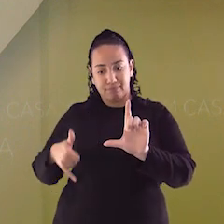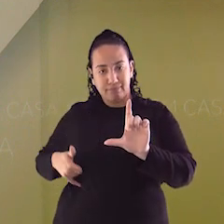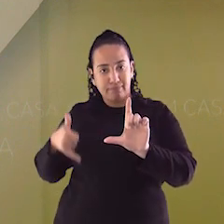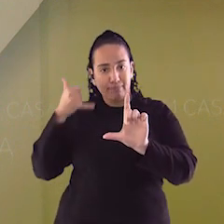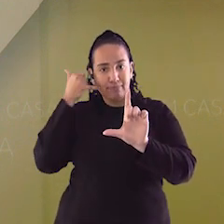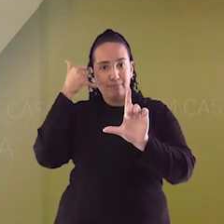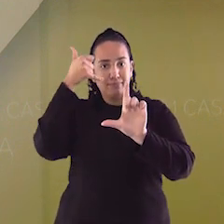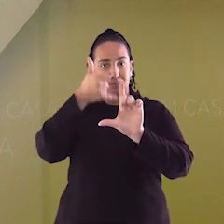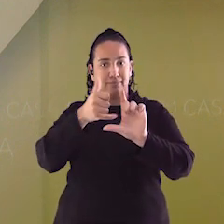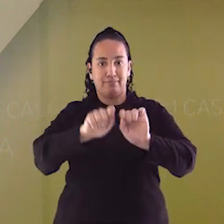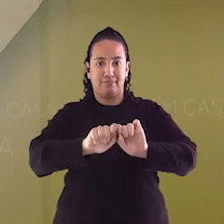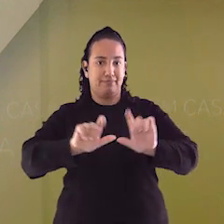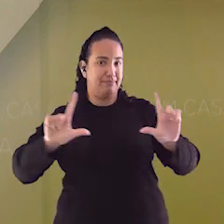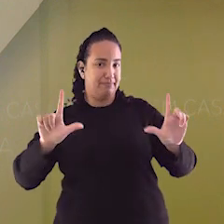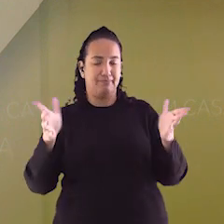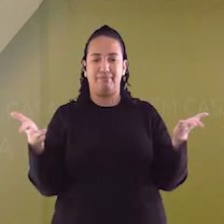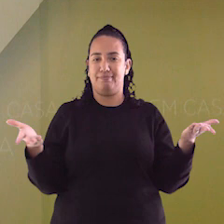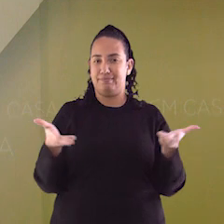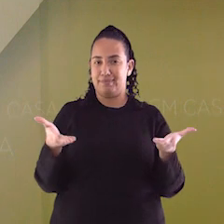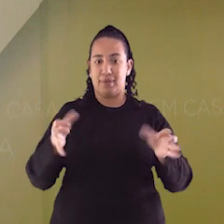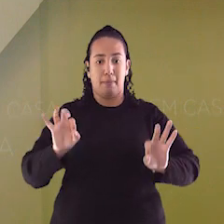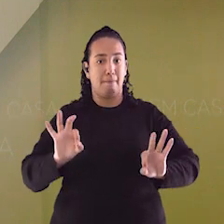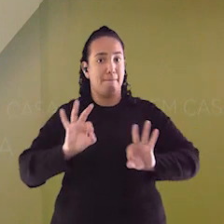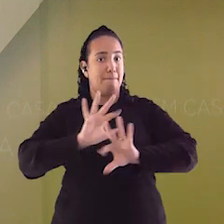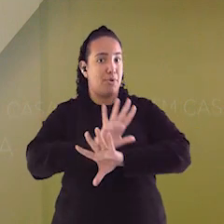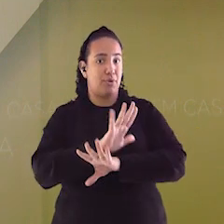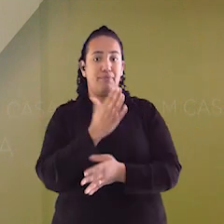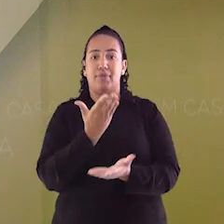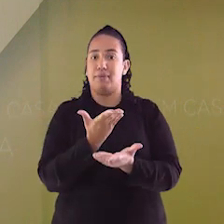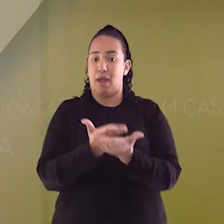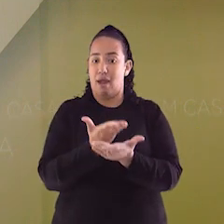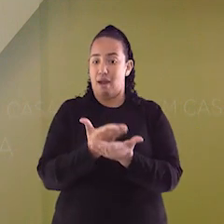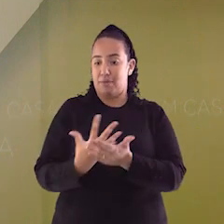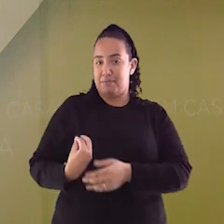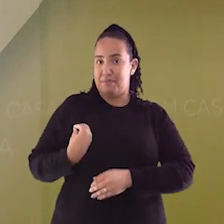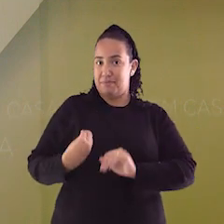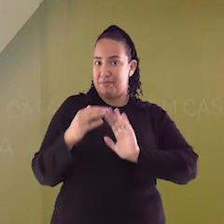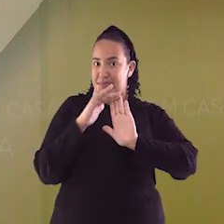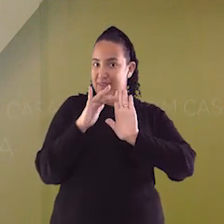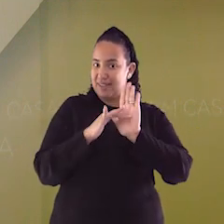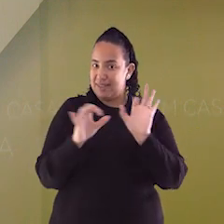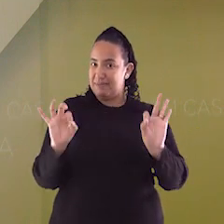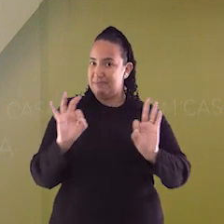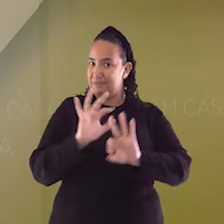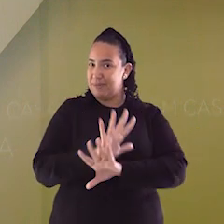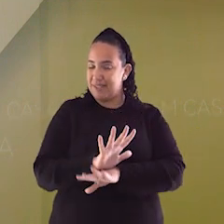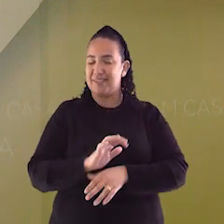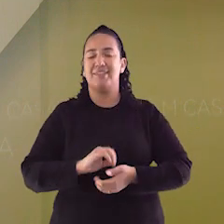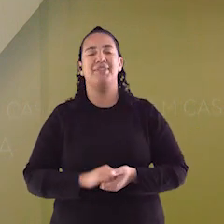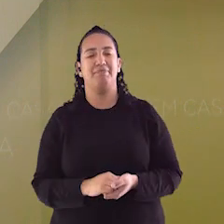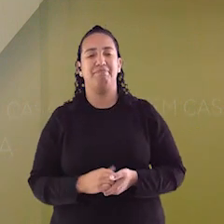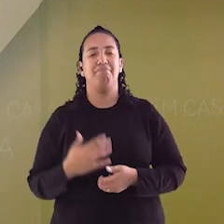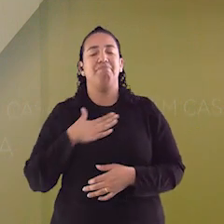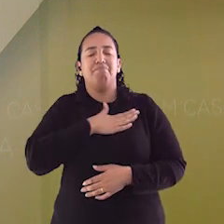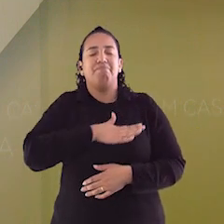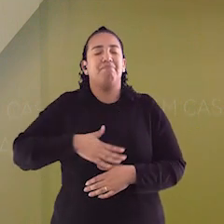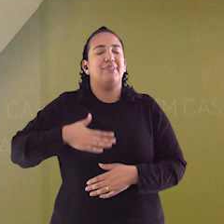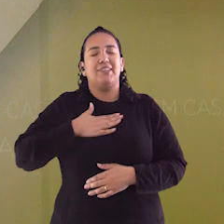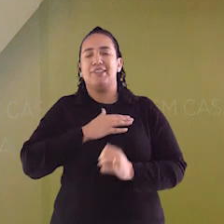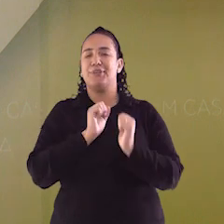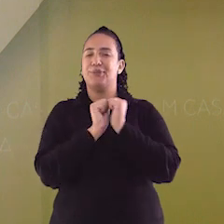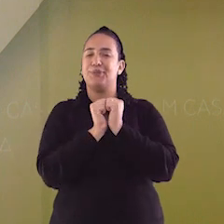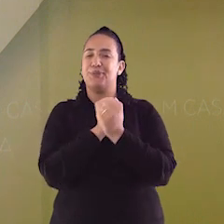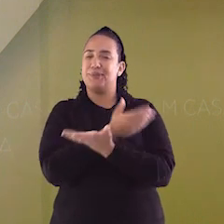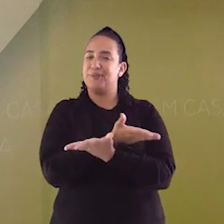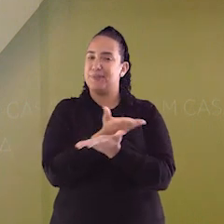celular para o QR Code que está aí na sua tela e pronto, a sua presença já vai estar garantida. Foi uma satisfação